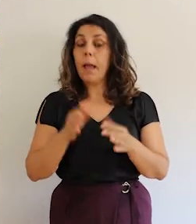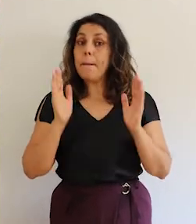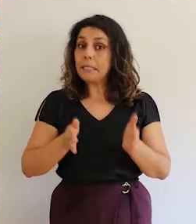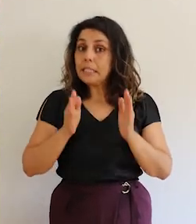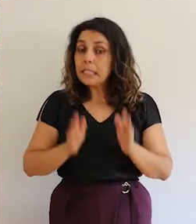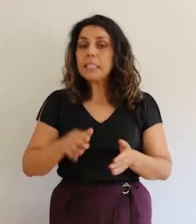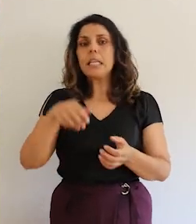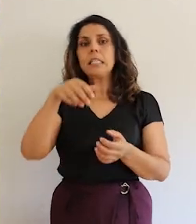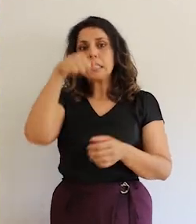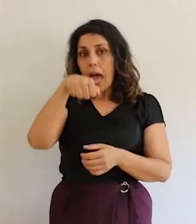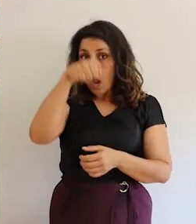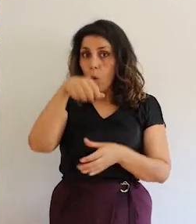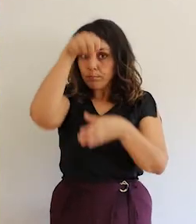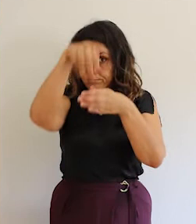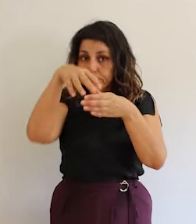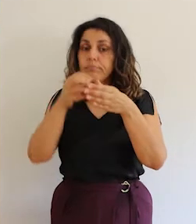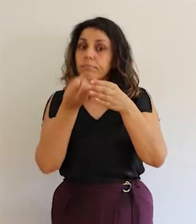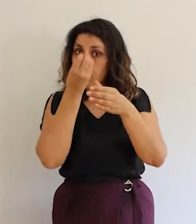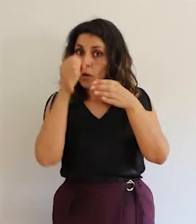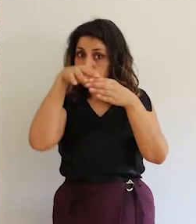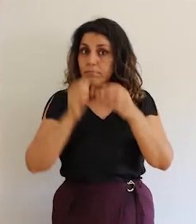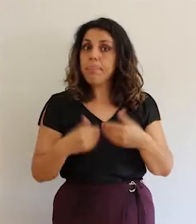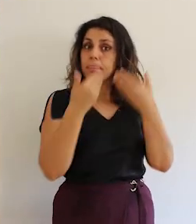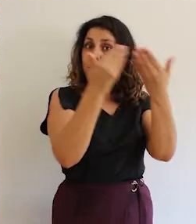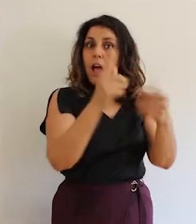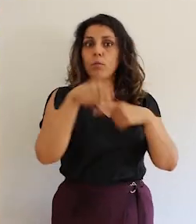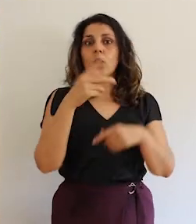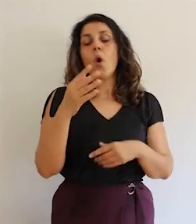que entregá-la num saquinho, que depois será